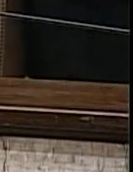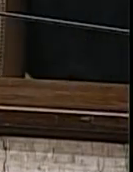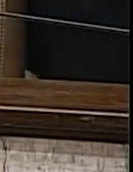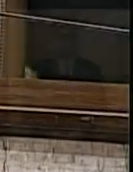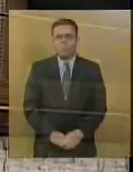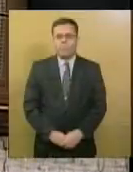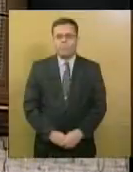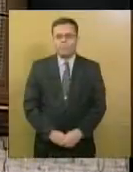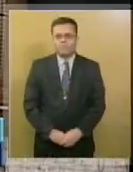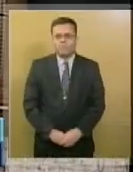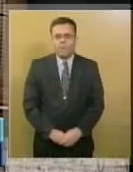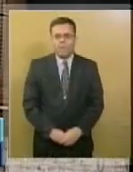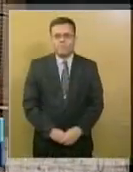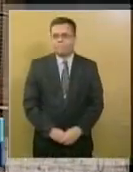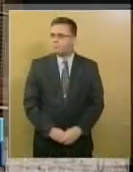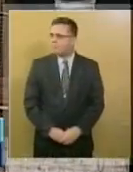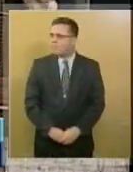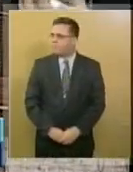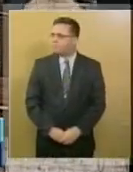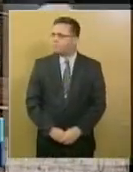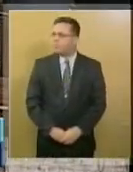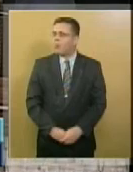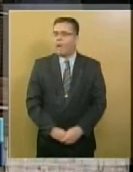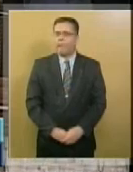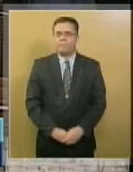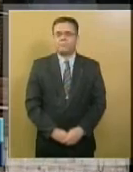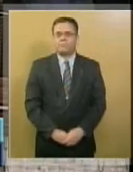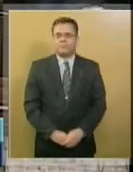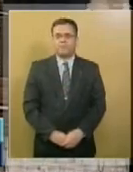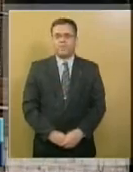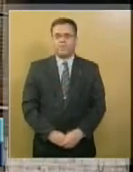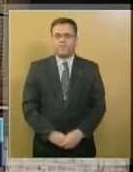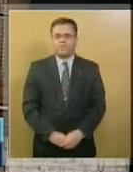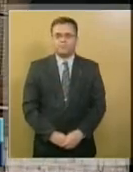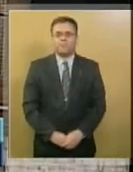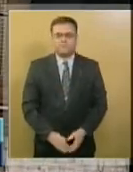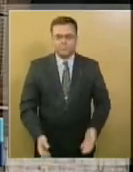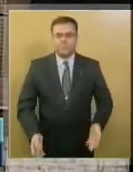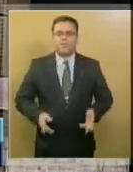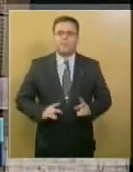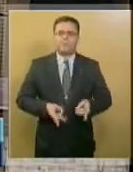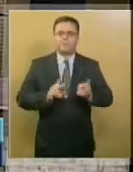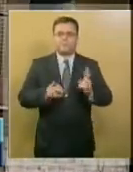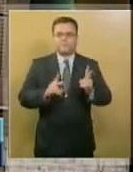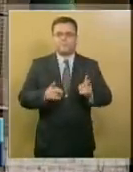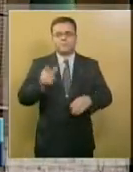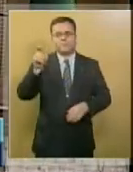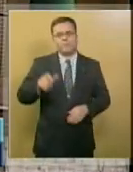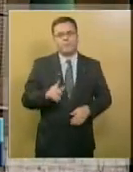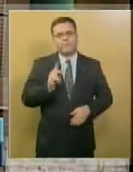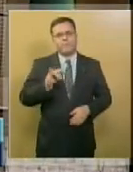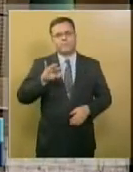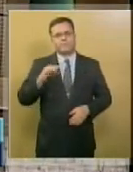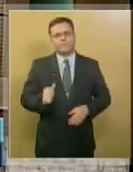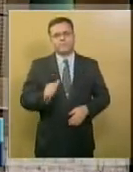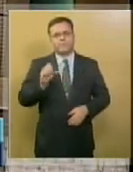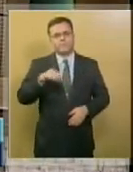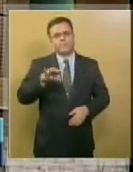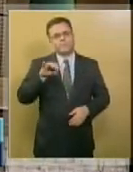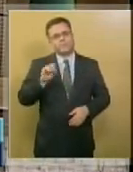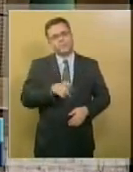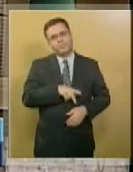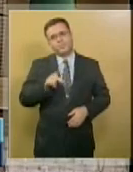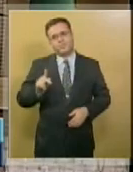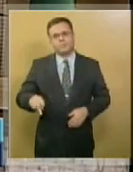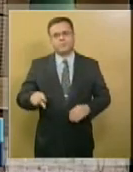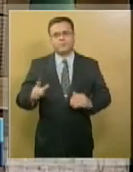da deputada Ana Lúcia. Congratulações à ilustríssima senhora Cátia Ciene Santos Dias,